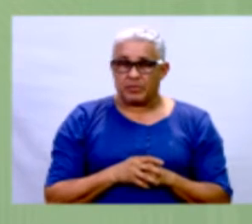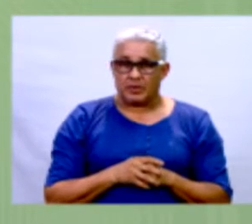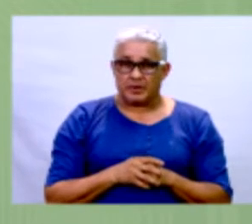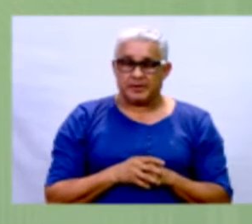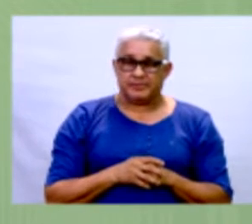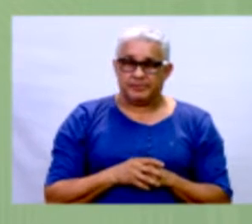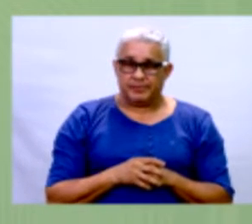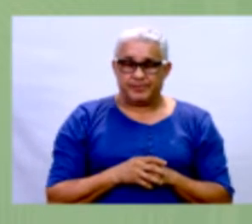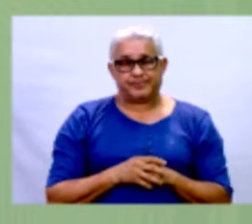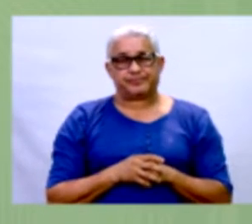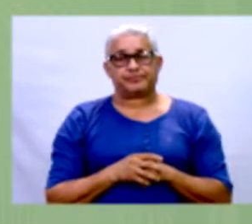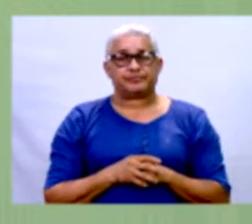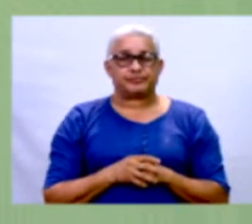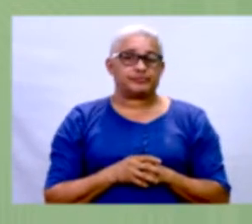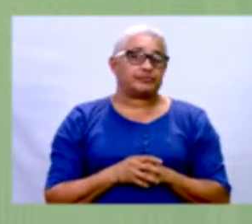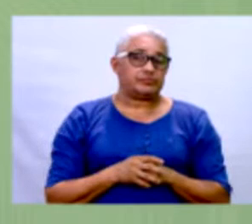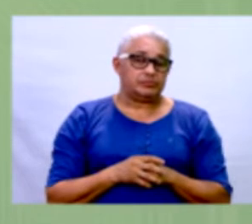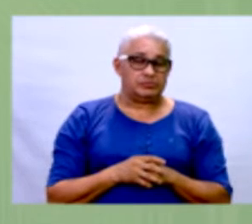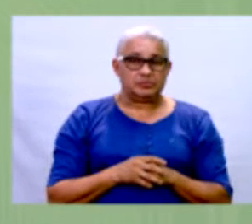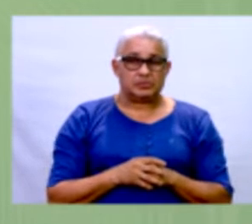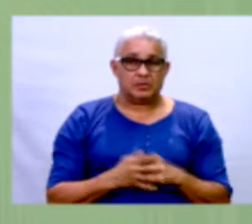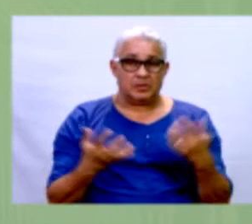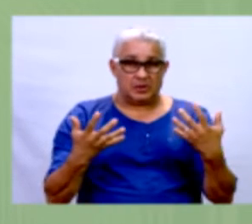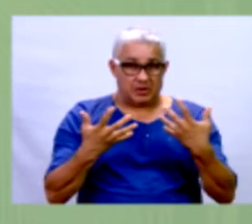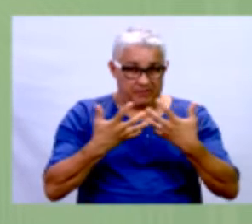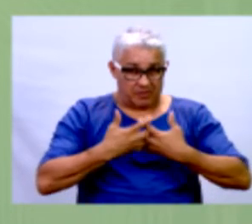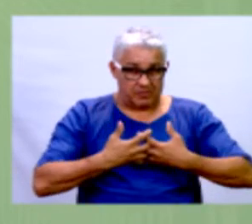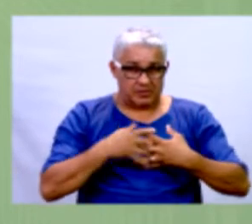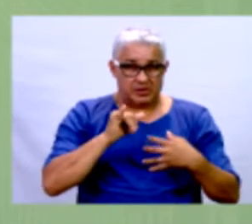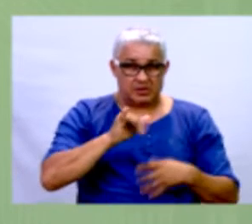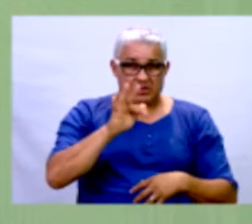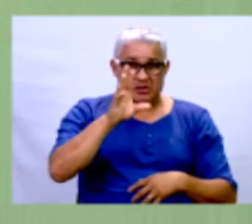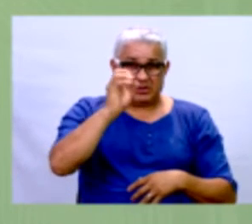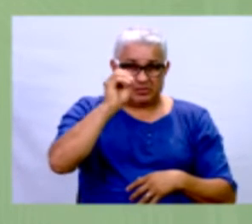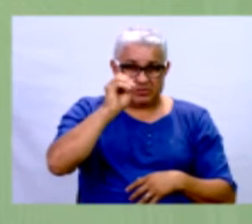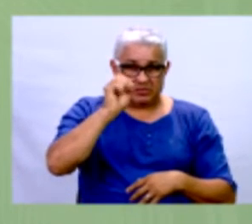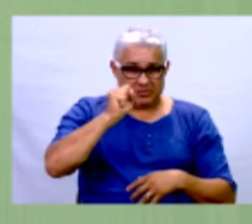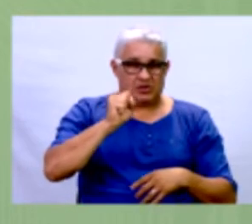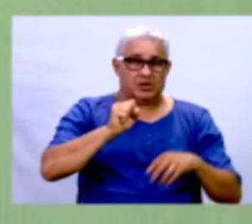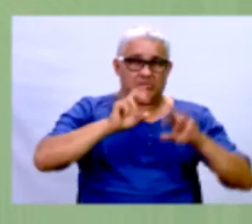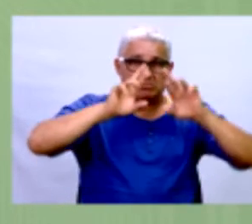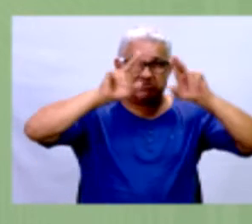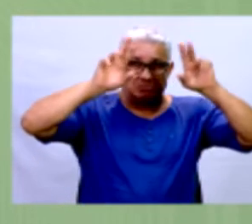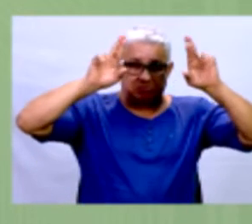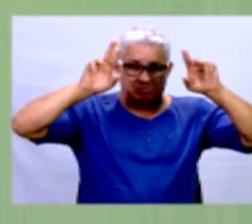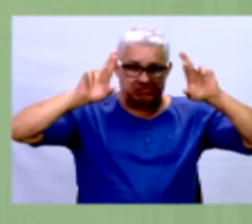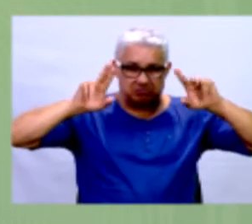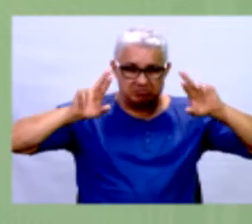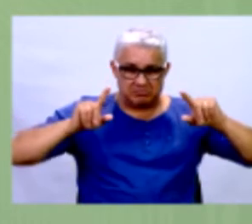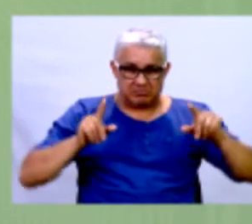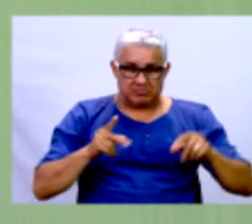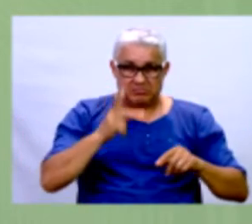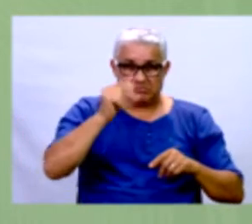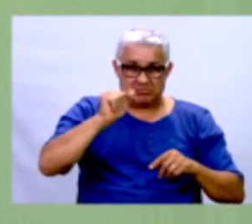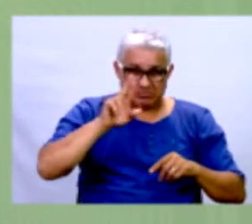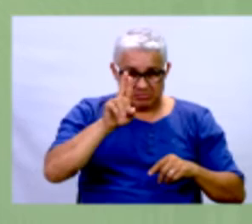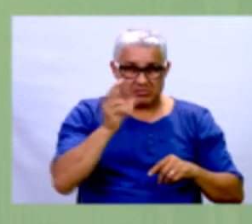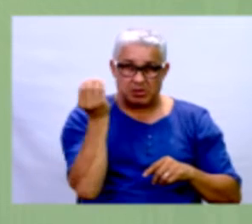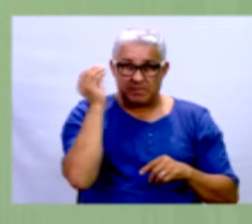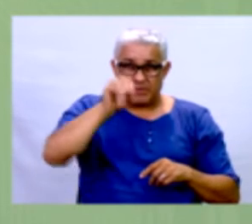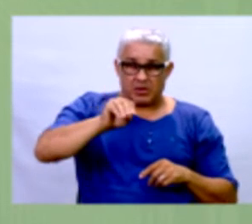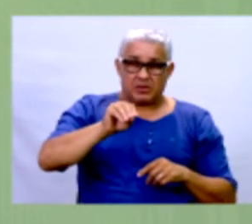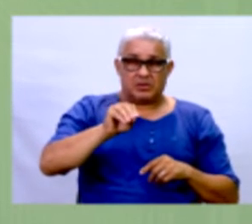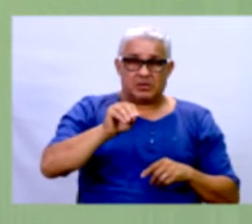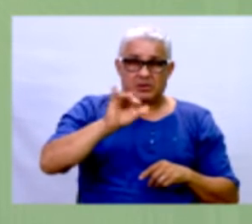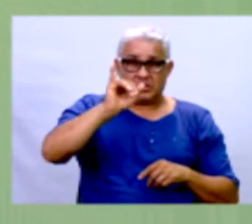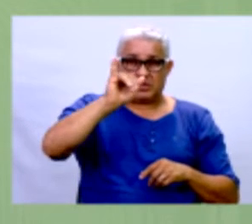exemplo de institutos federais estarem vinculados a um pai chamado IF, e depois dentro deles você